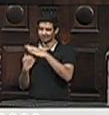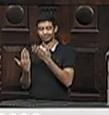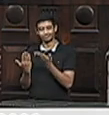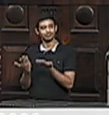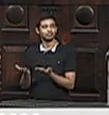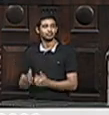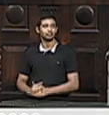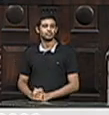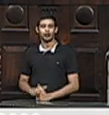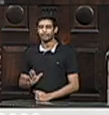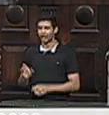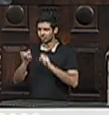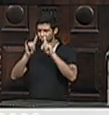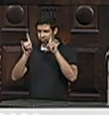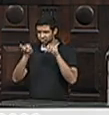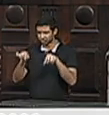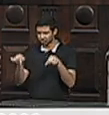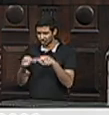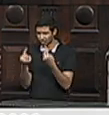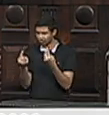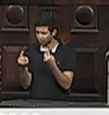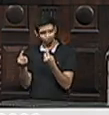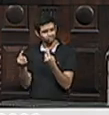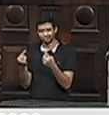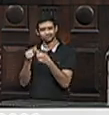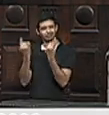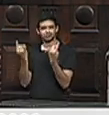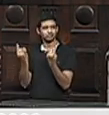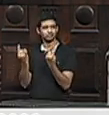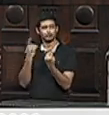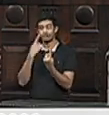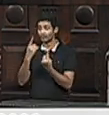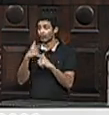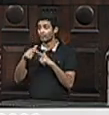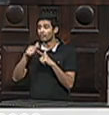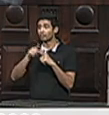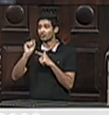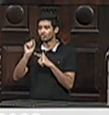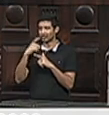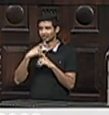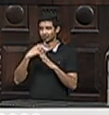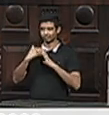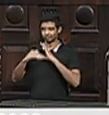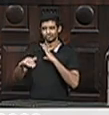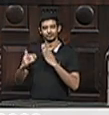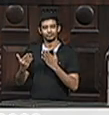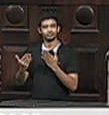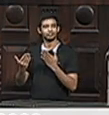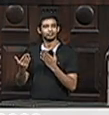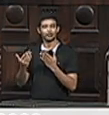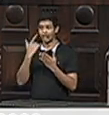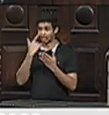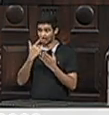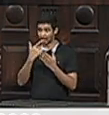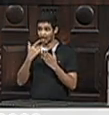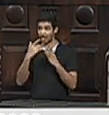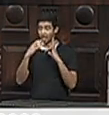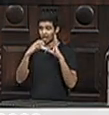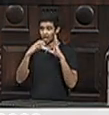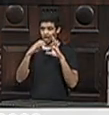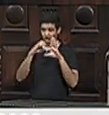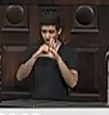Conselho seguirá sendo um conselho estruturado de forma tripartite, com representação do governo, com representação